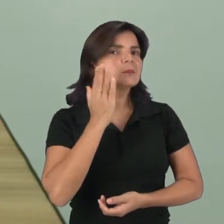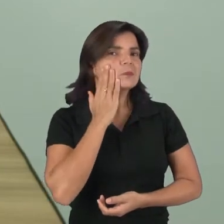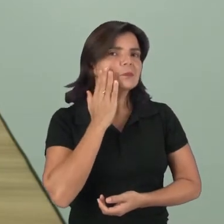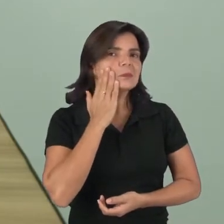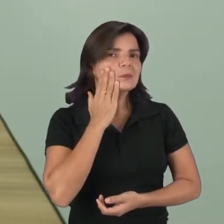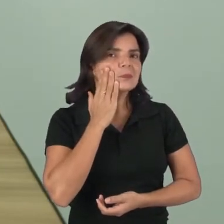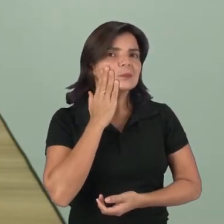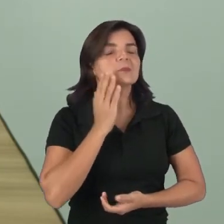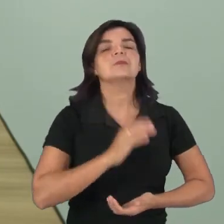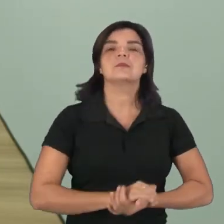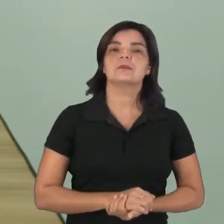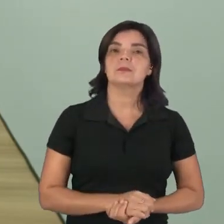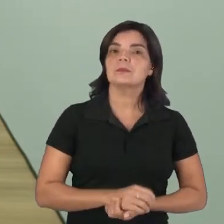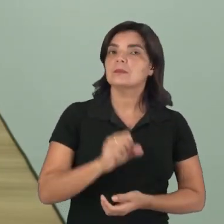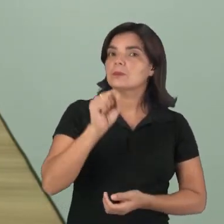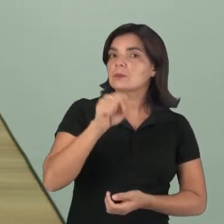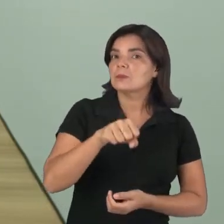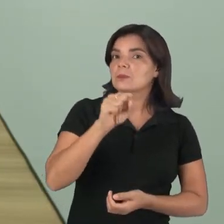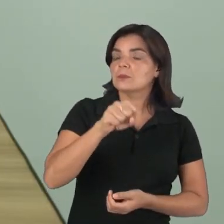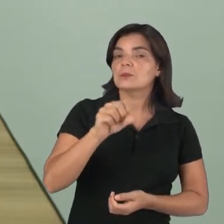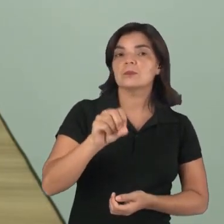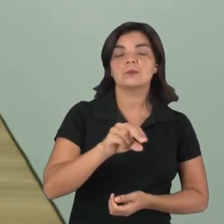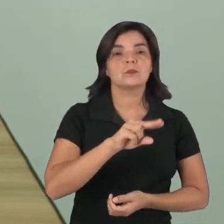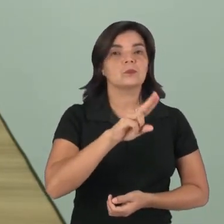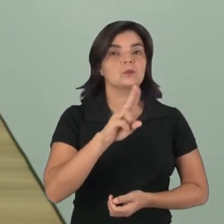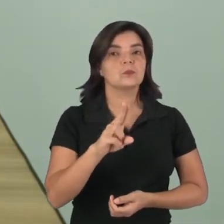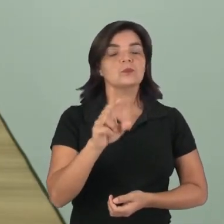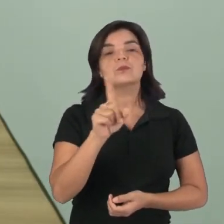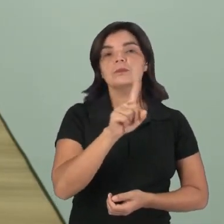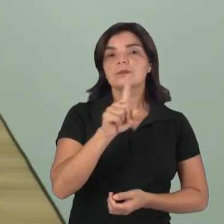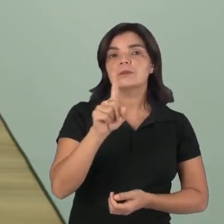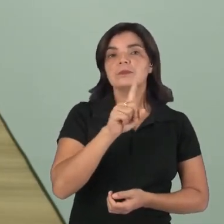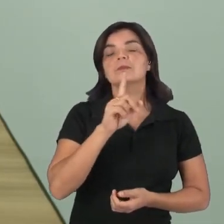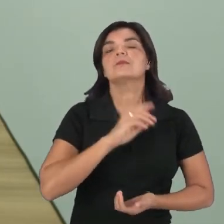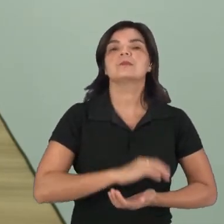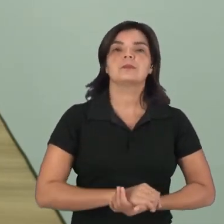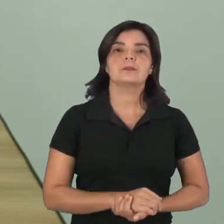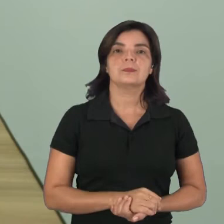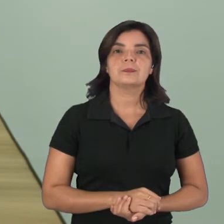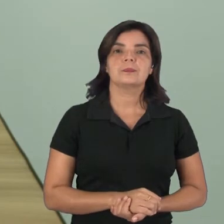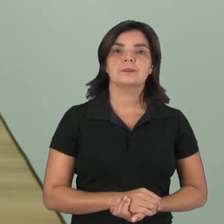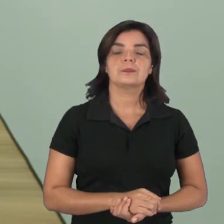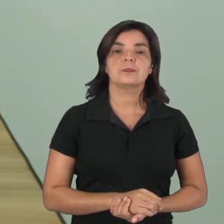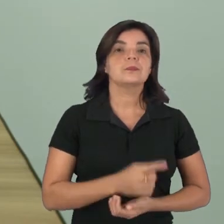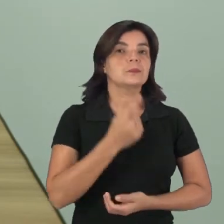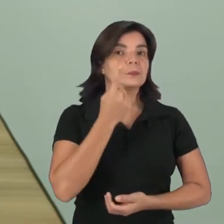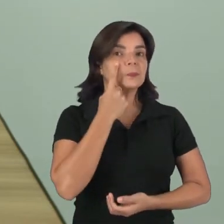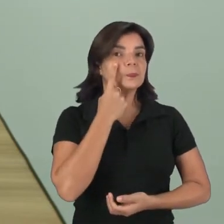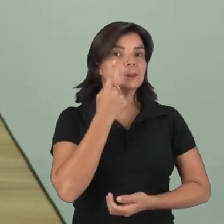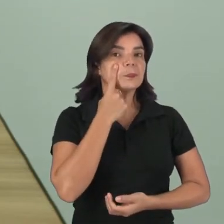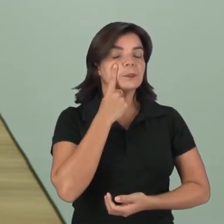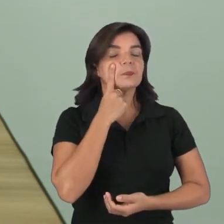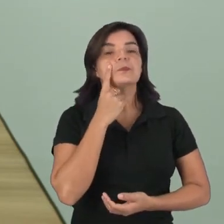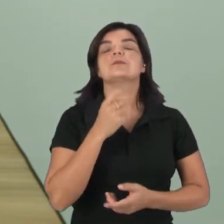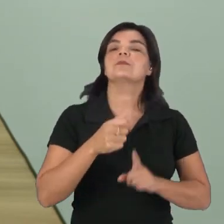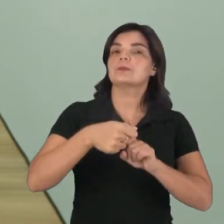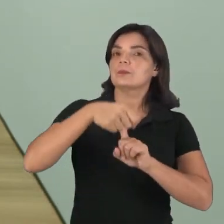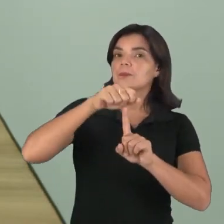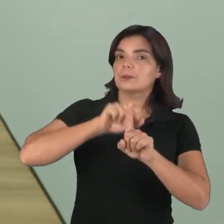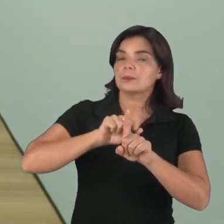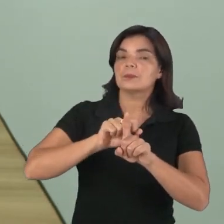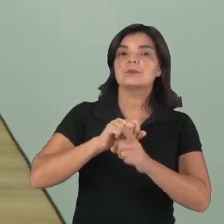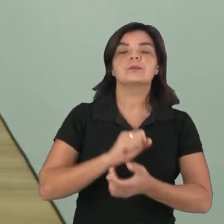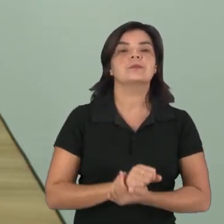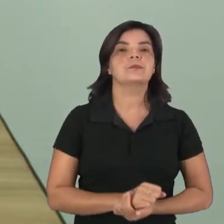dias É sim é ou não vamos verificar então no